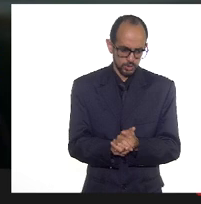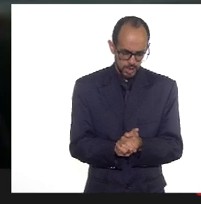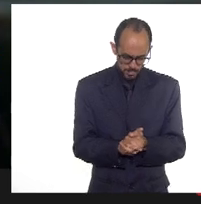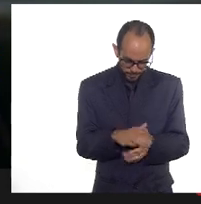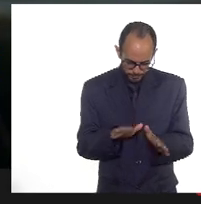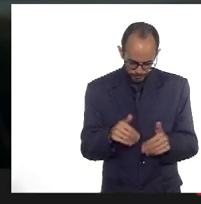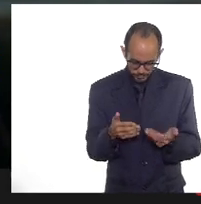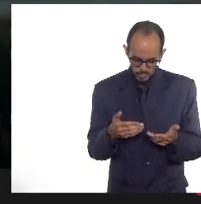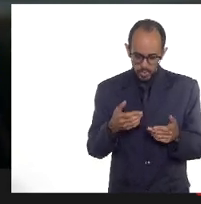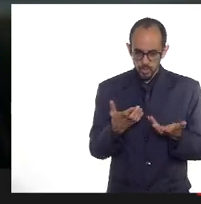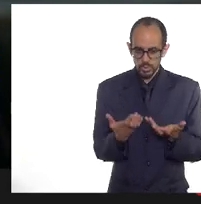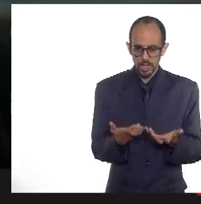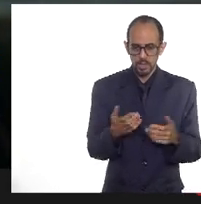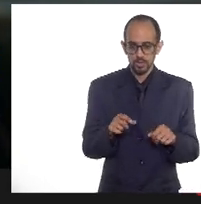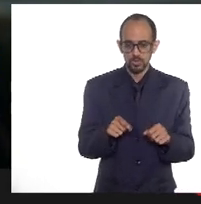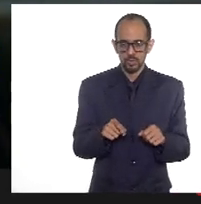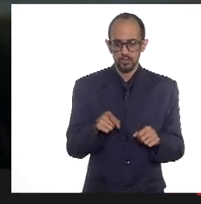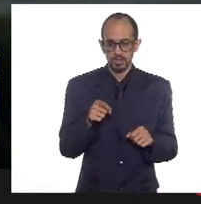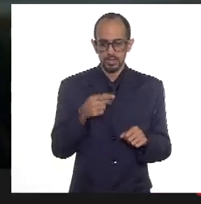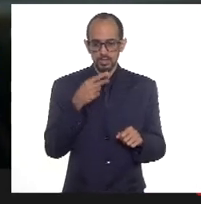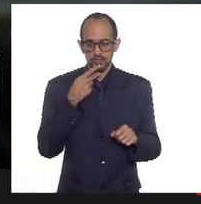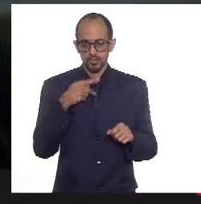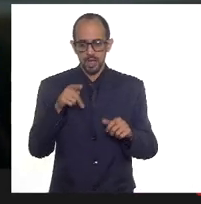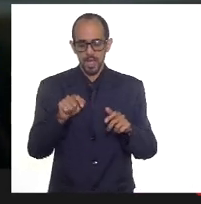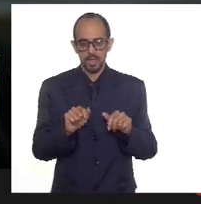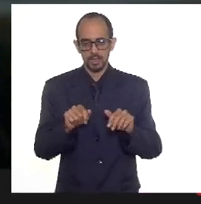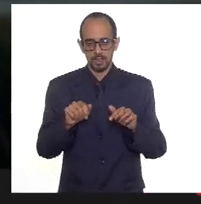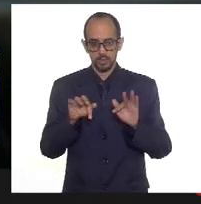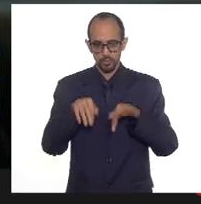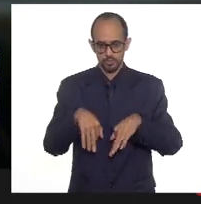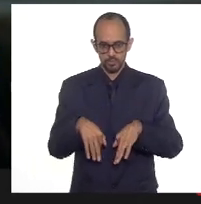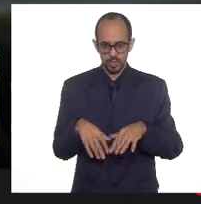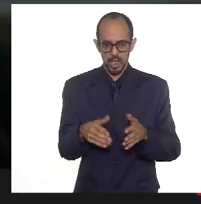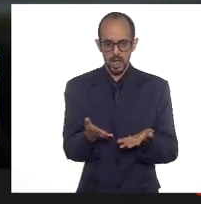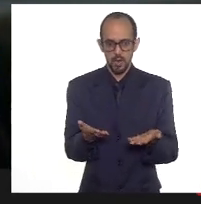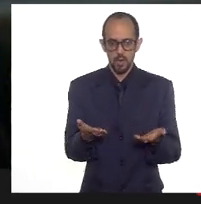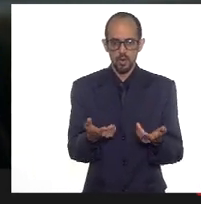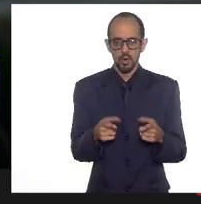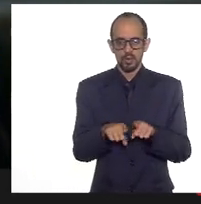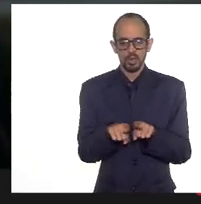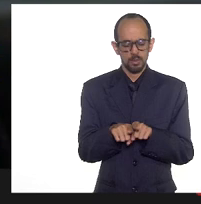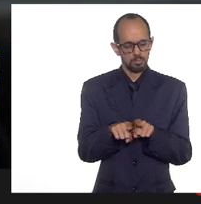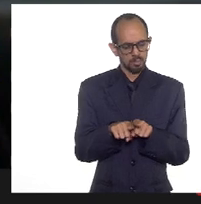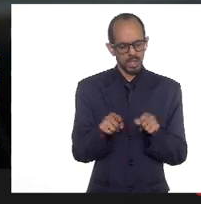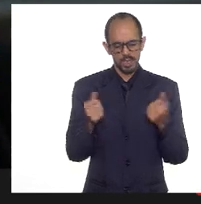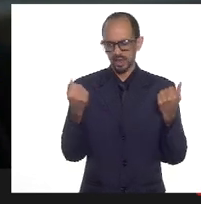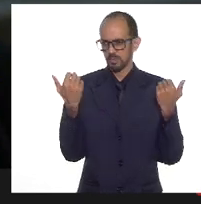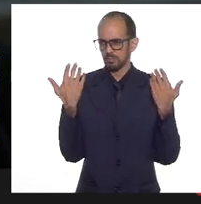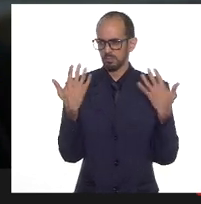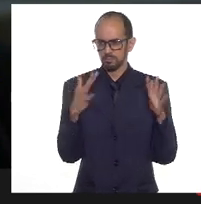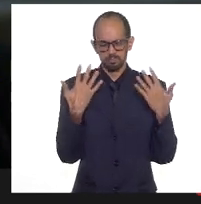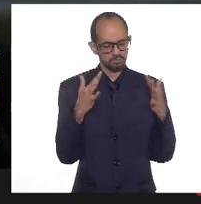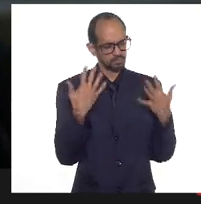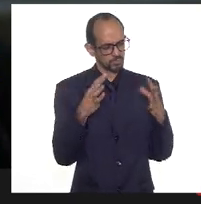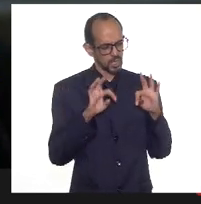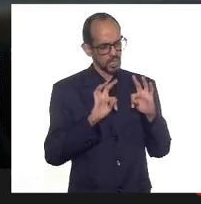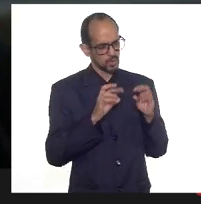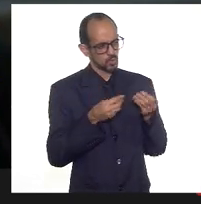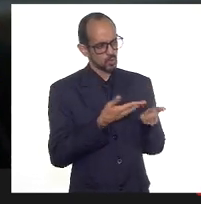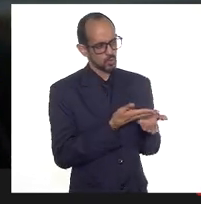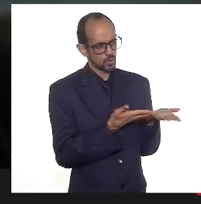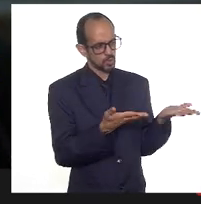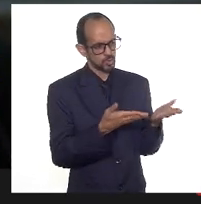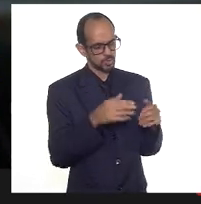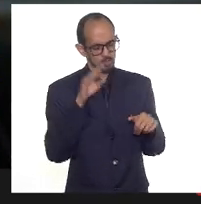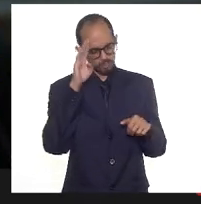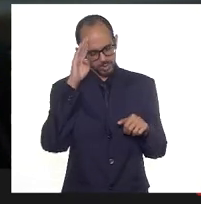com as suas considerações finais aí, já aplaudindo aqui não só a participação de todos, mas as